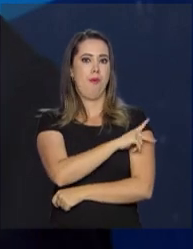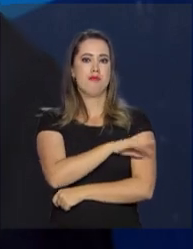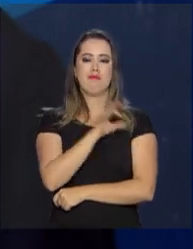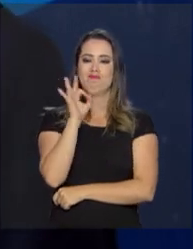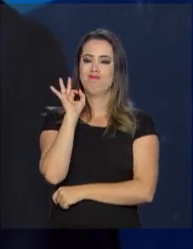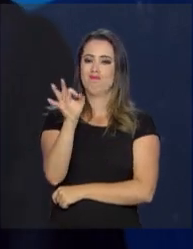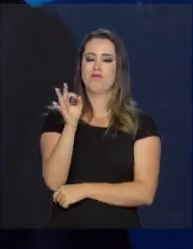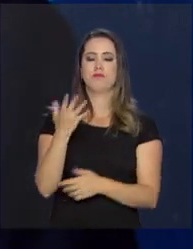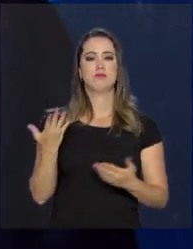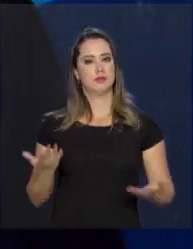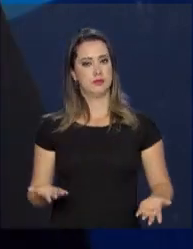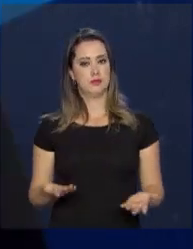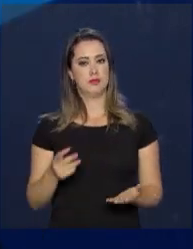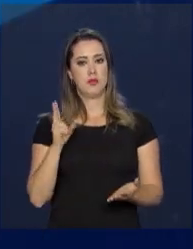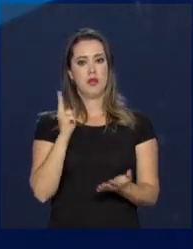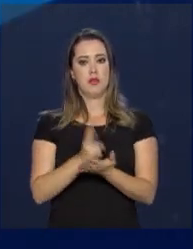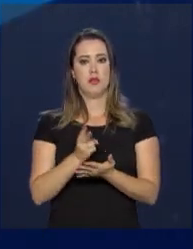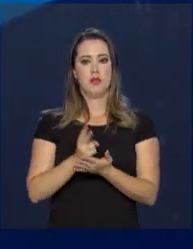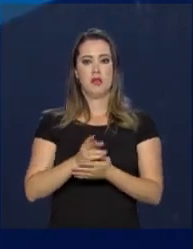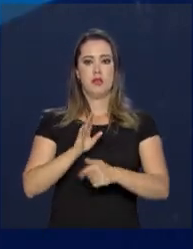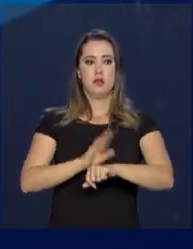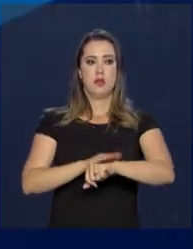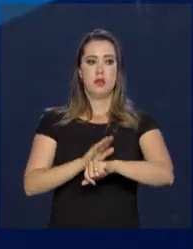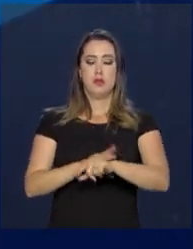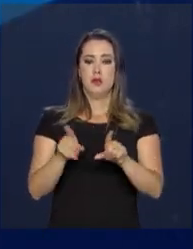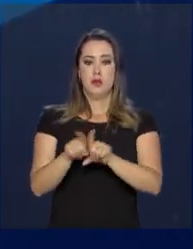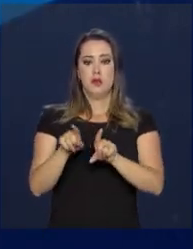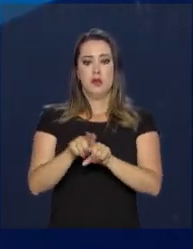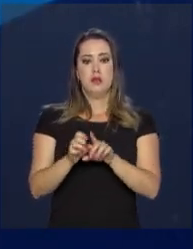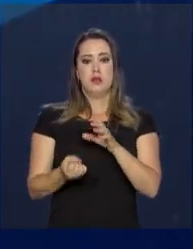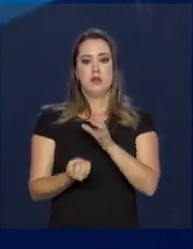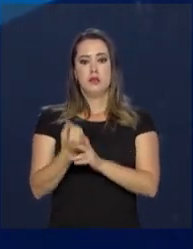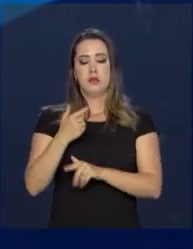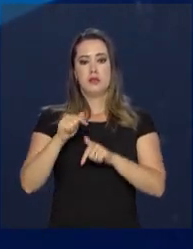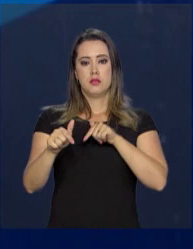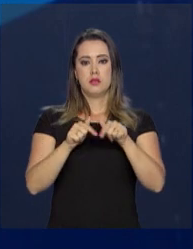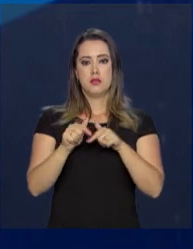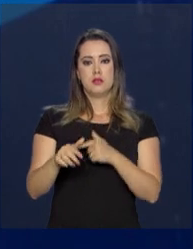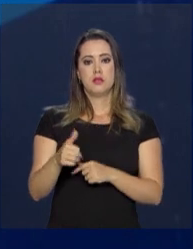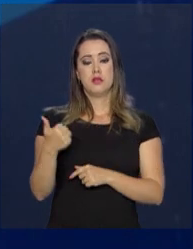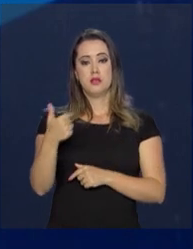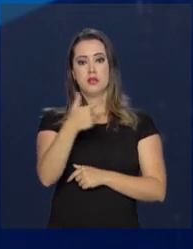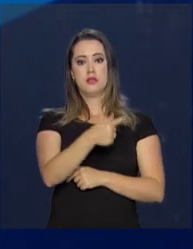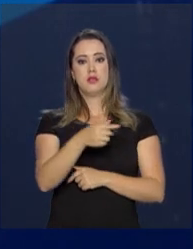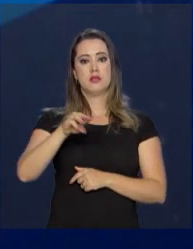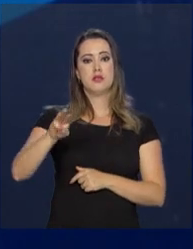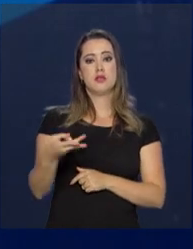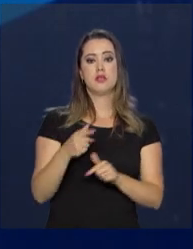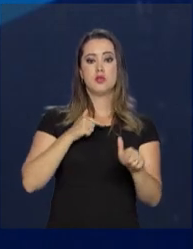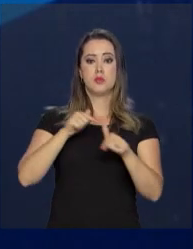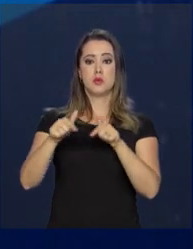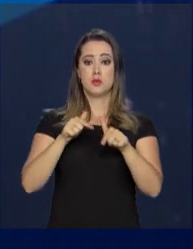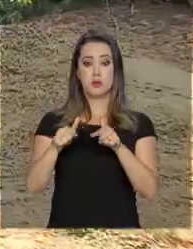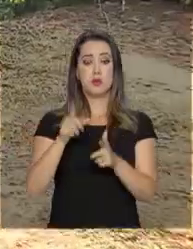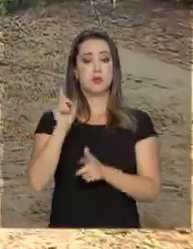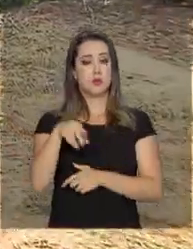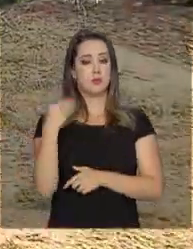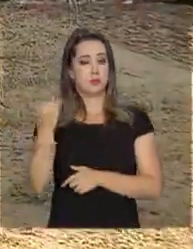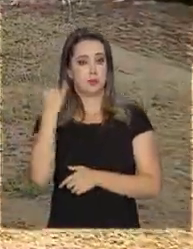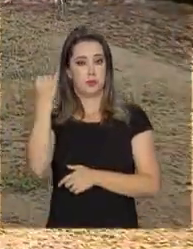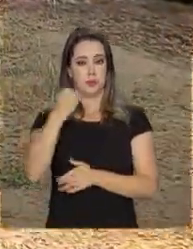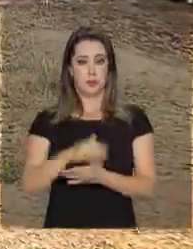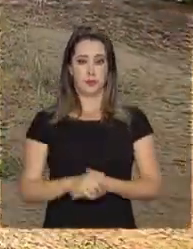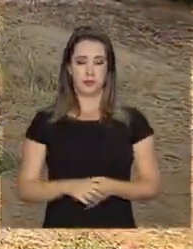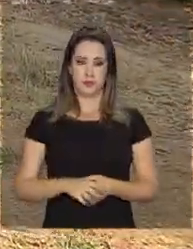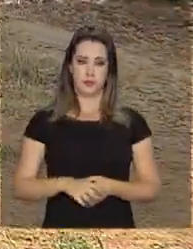para Parnaíba. Ao mesmo tempo, haverá uma geração de cerca de 17 mil empregos, que é uma coisa importantíssima. A